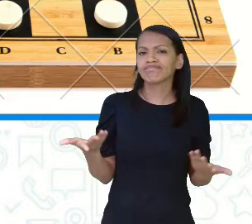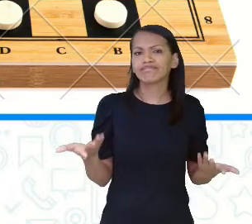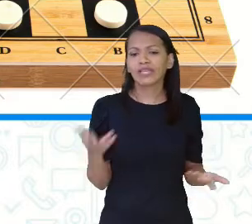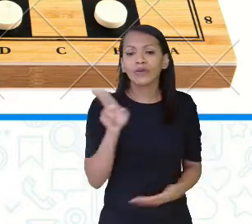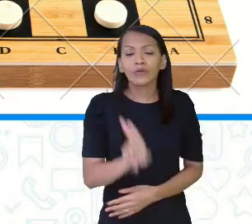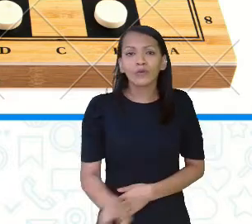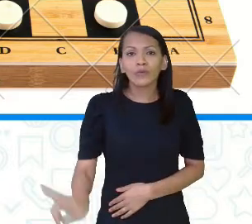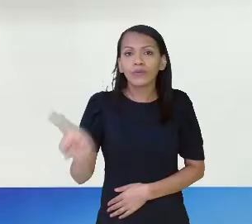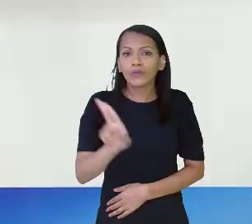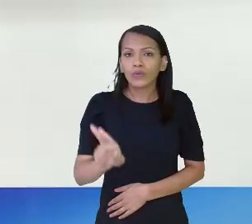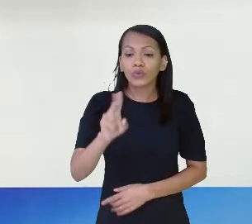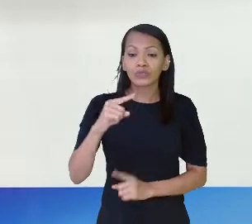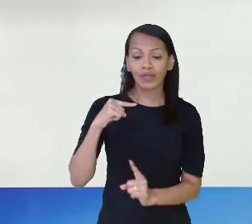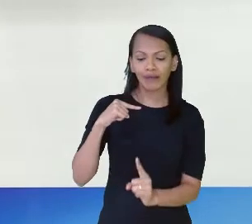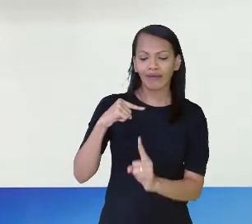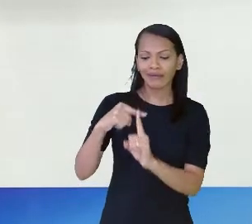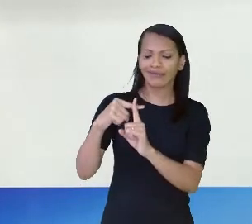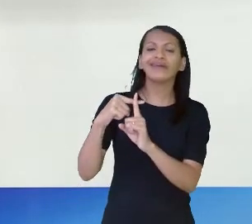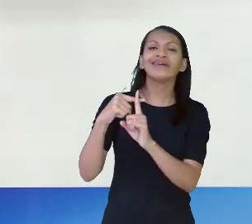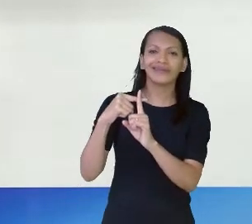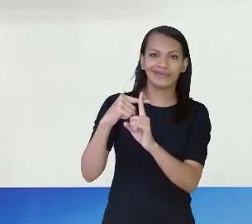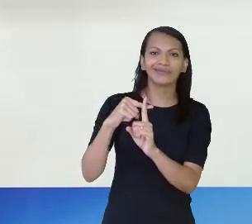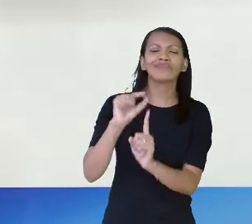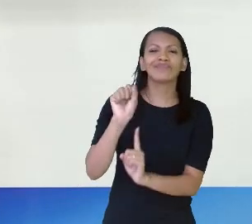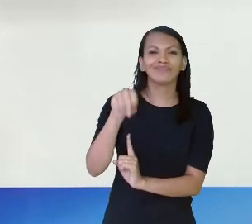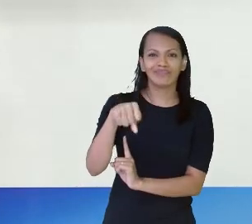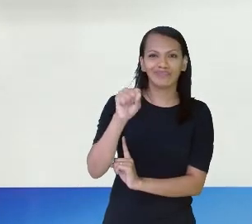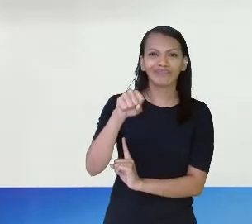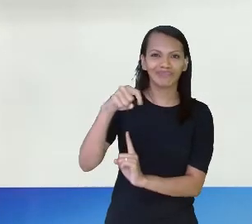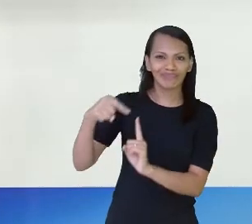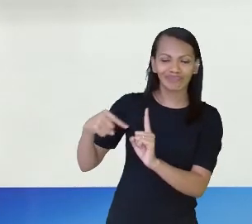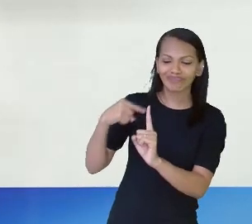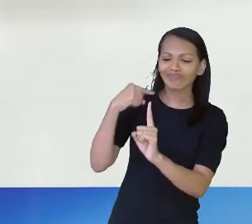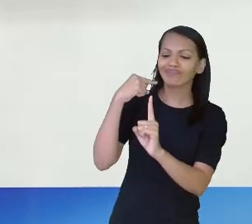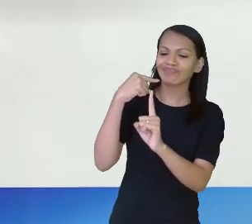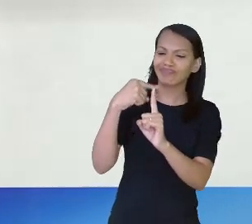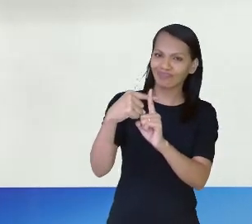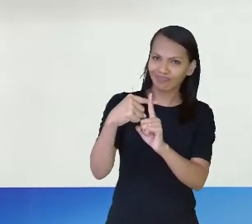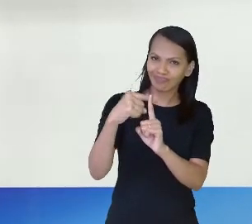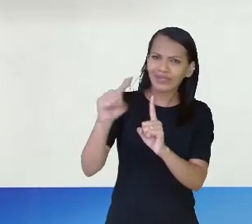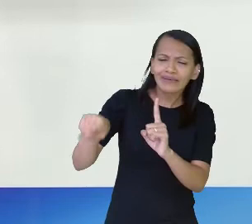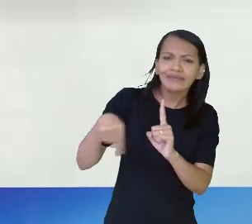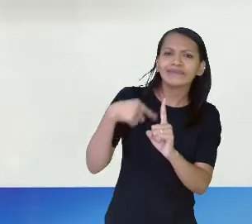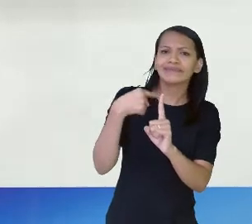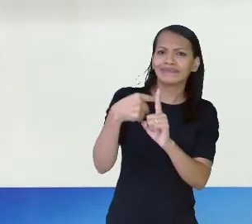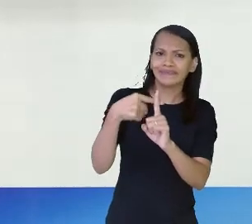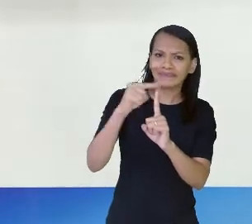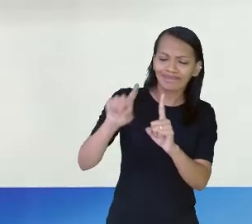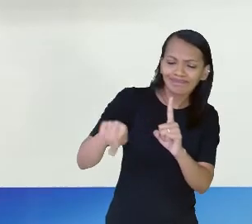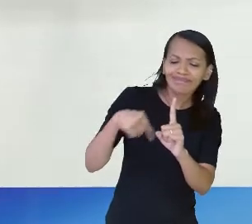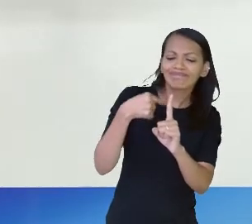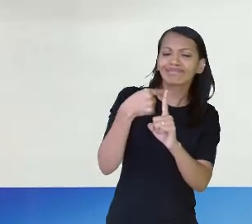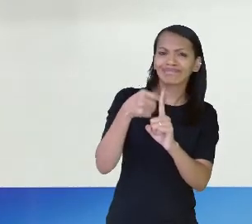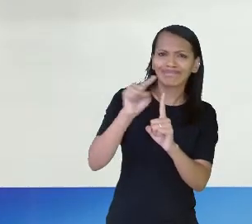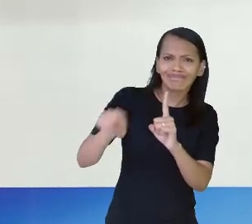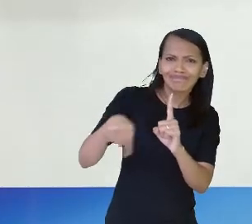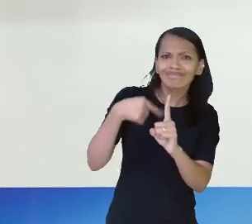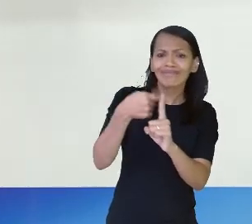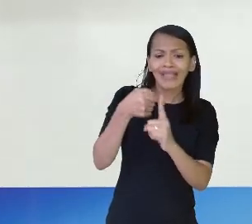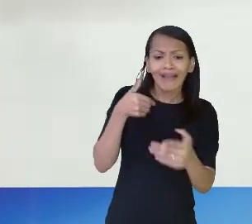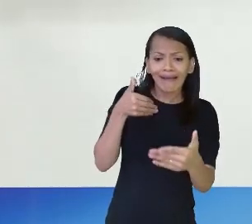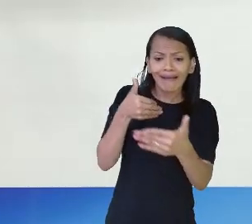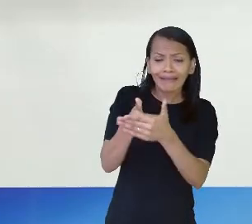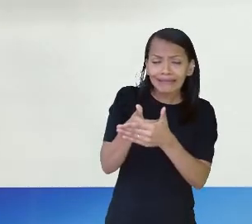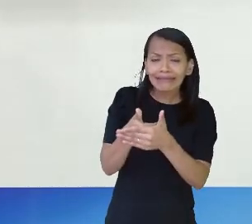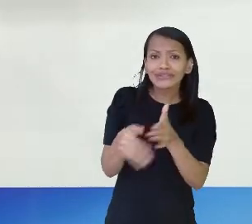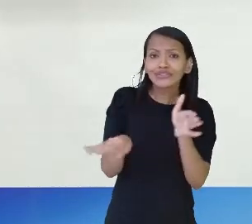vou usar uma adição, não é isso? Você vai adicionando uma casinha a uma até chegar o